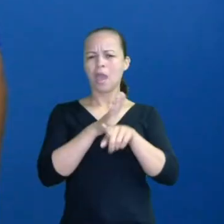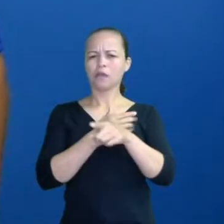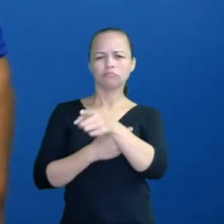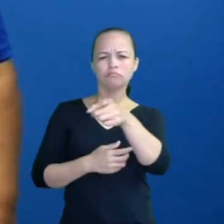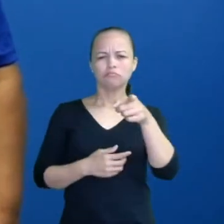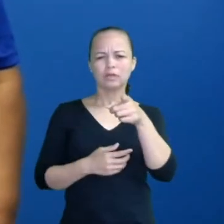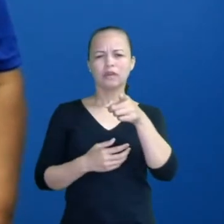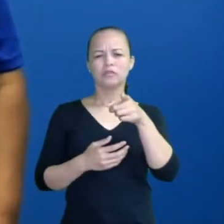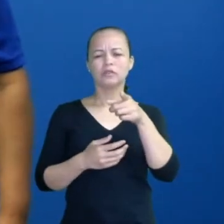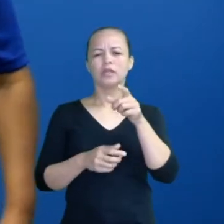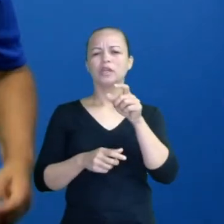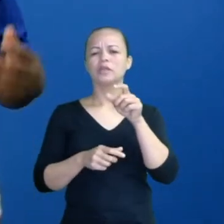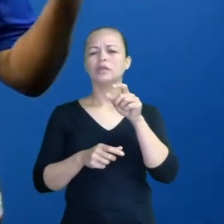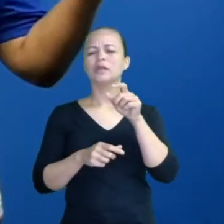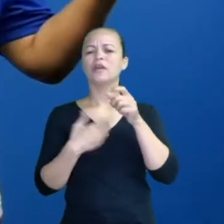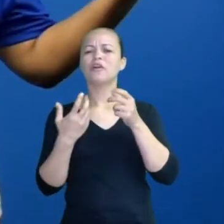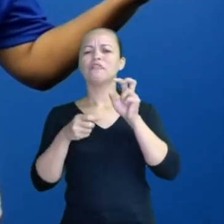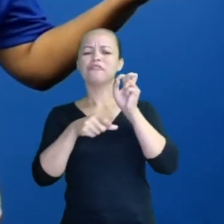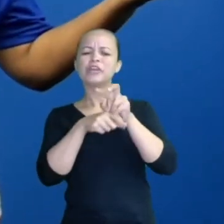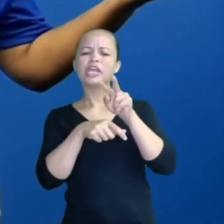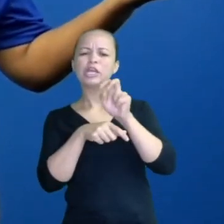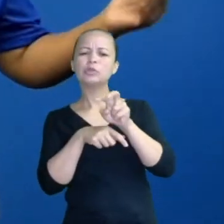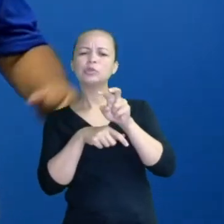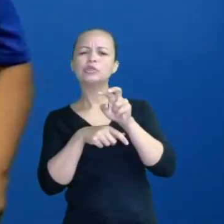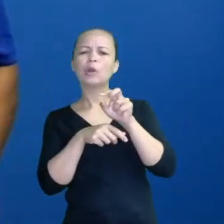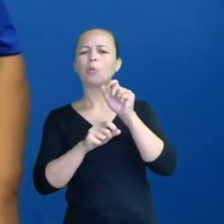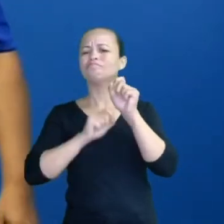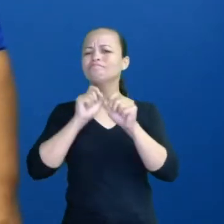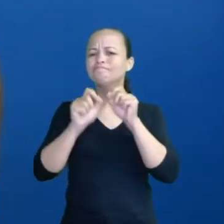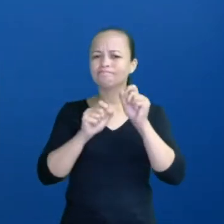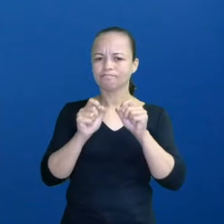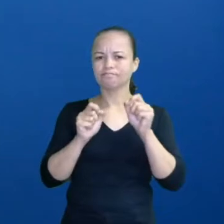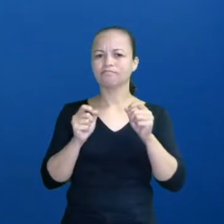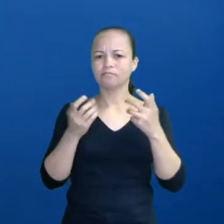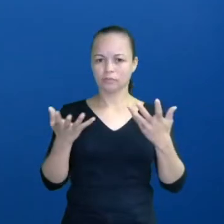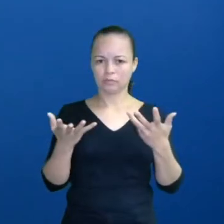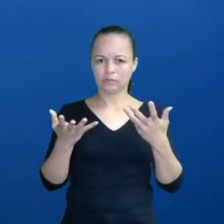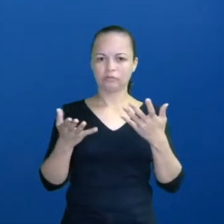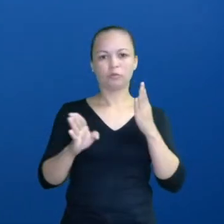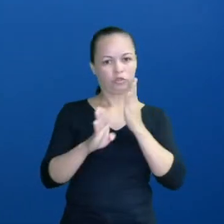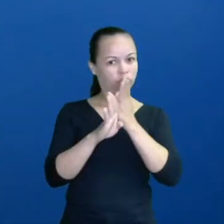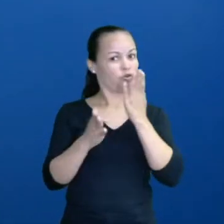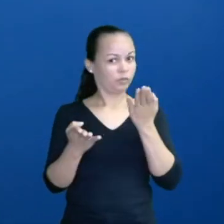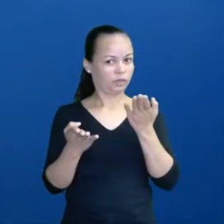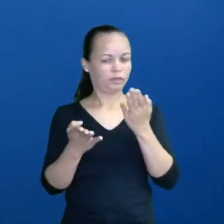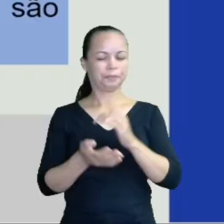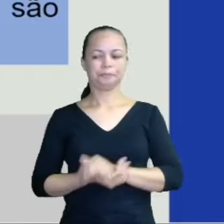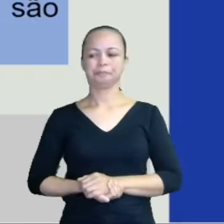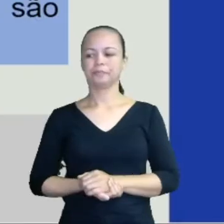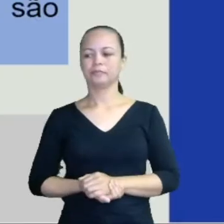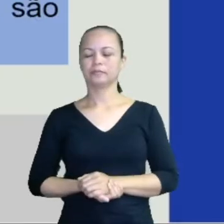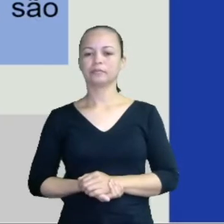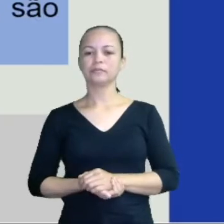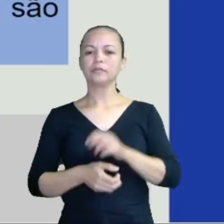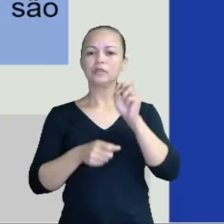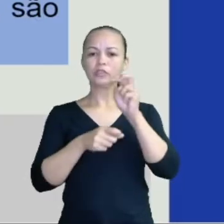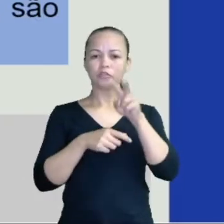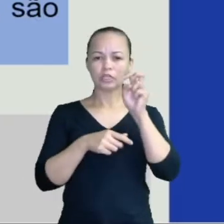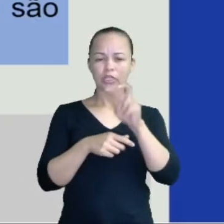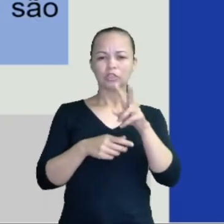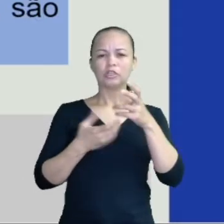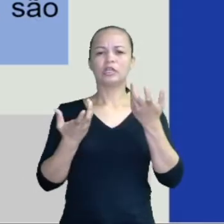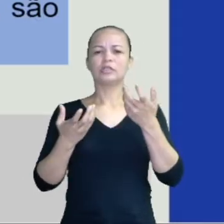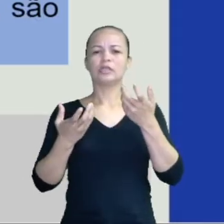vocês, o que são vírus? Vamos descobrir? Os vírus são